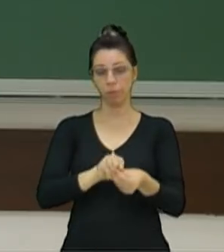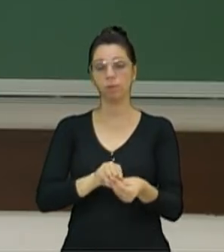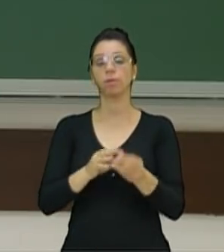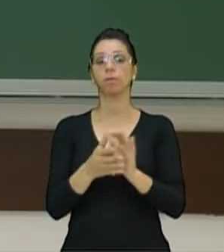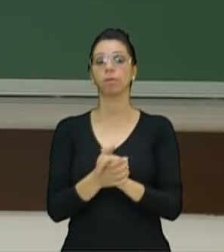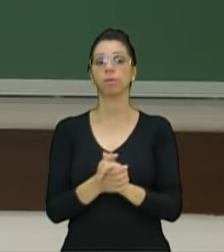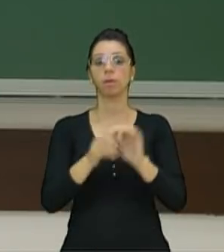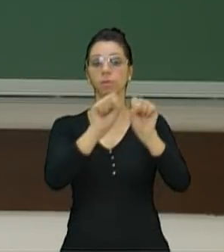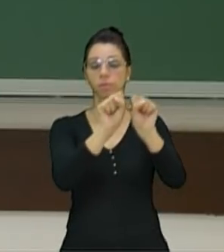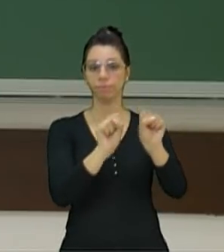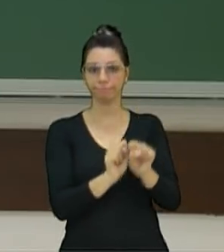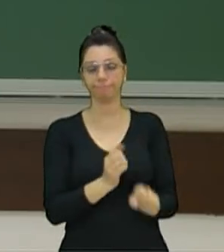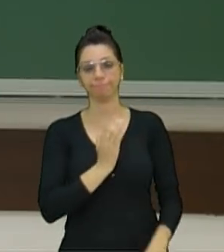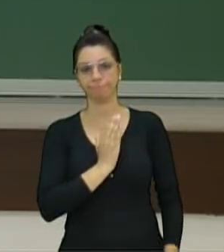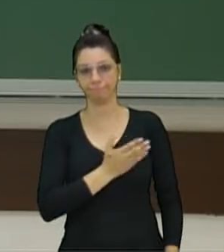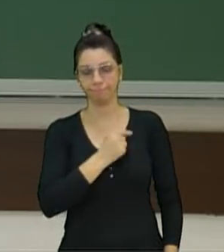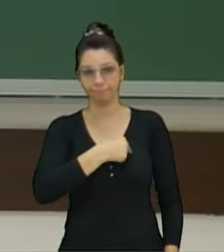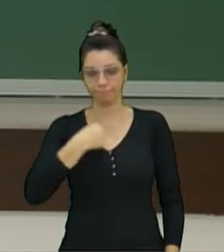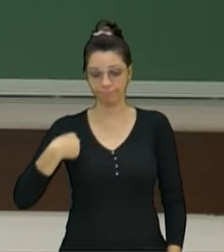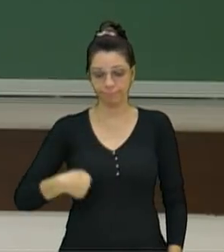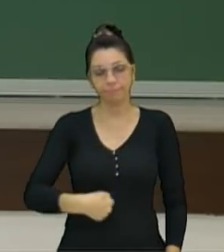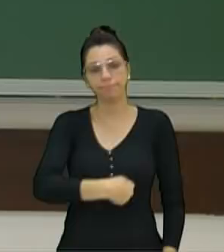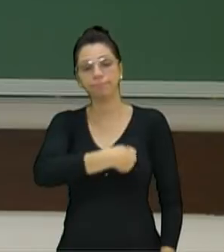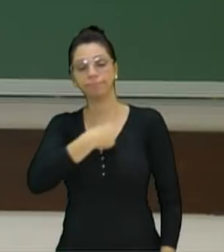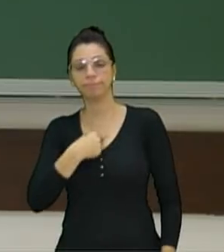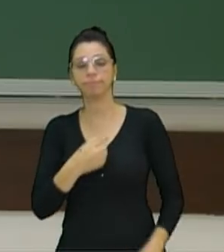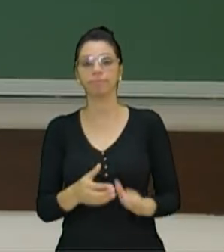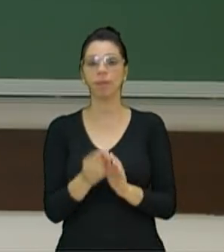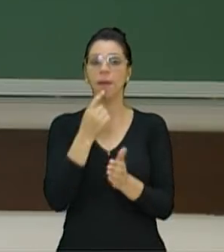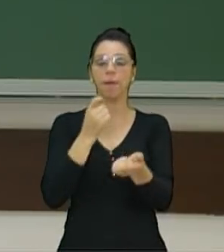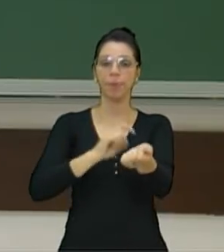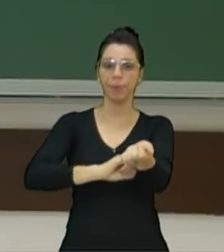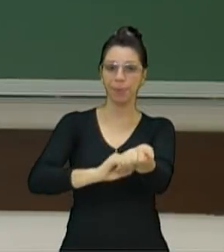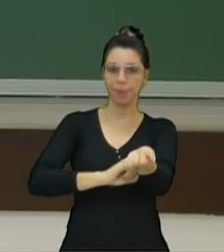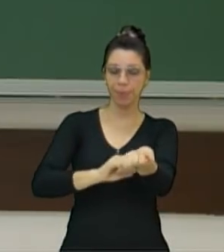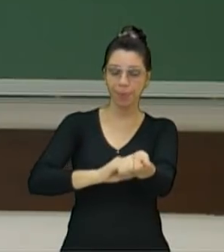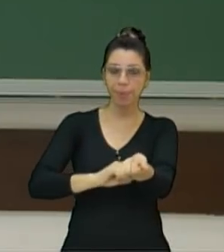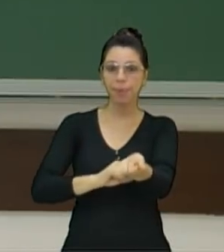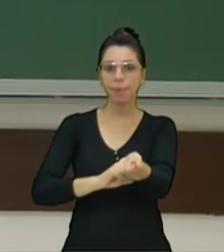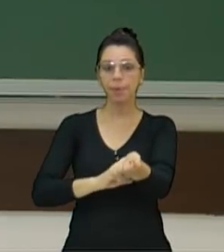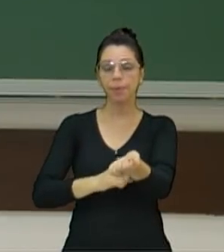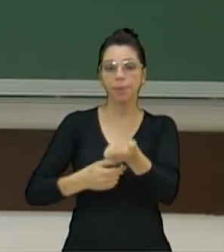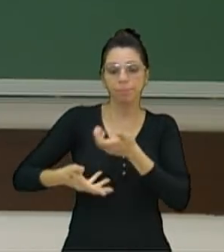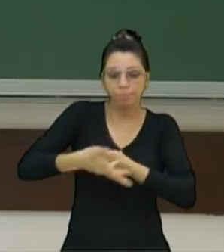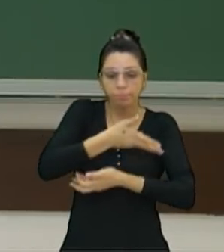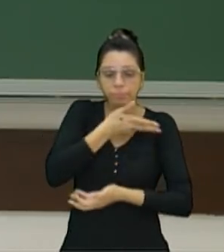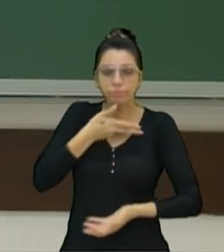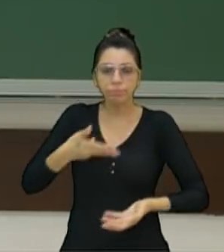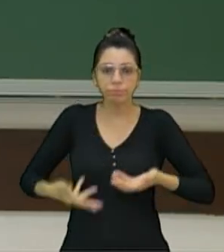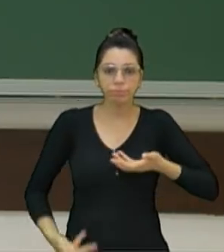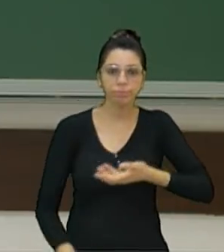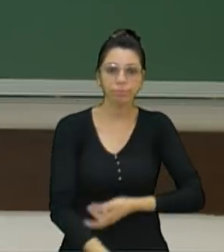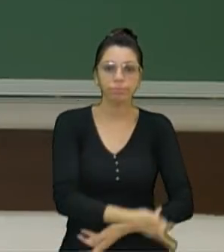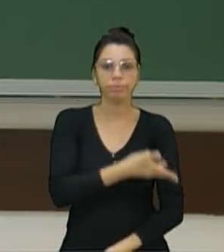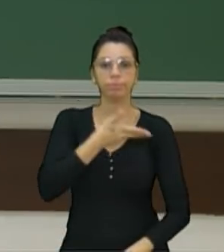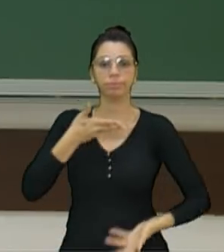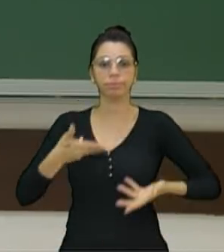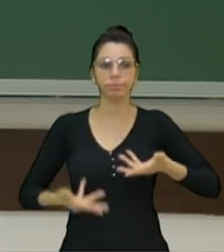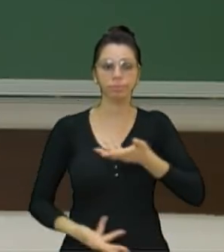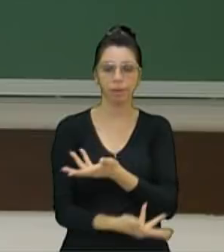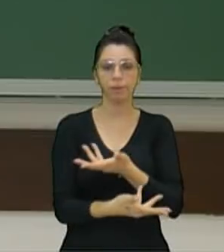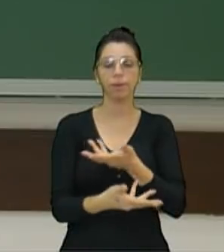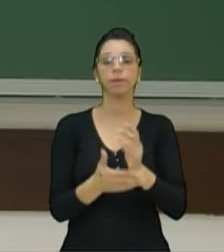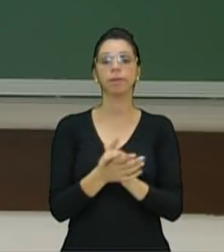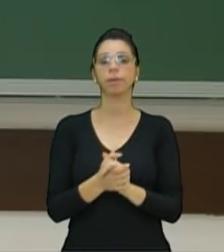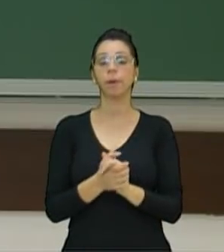sistema cardiovascular é um sistema, né, por onde o sangue circula, é transportado no nosso corpo, distribuindo tudo